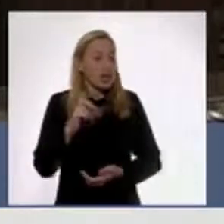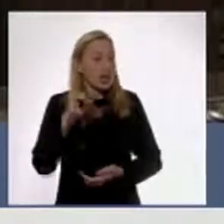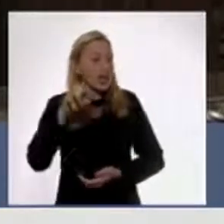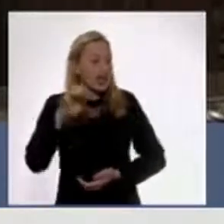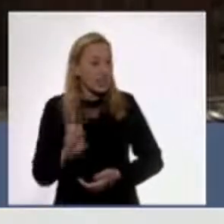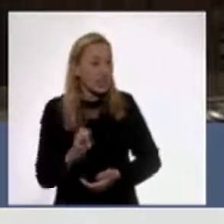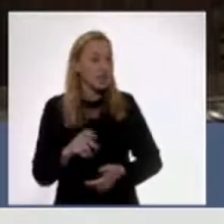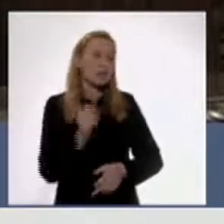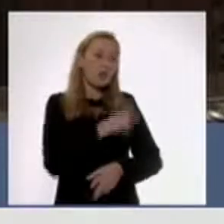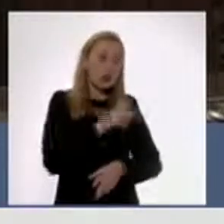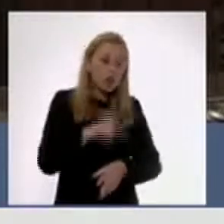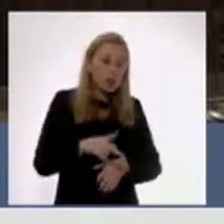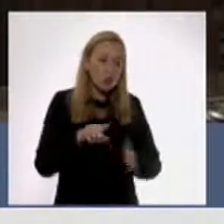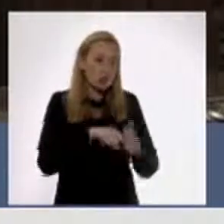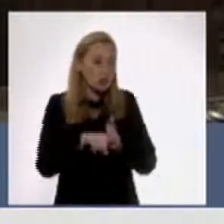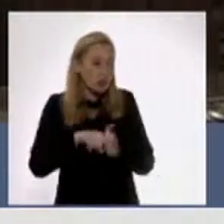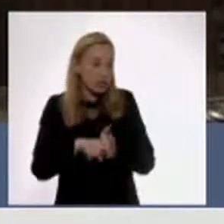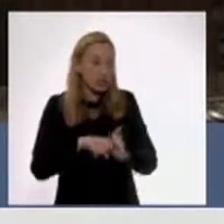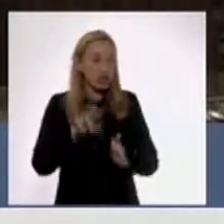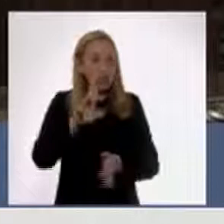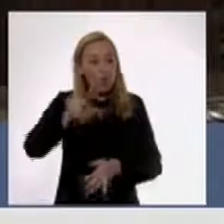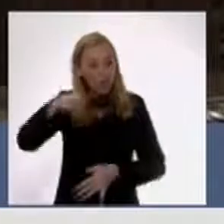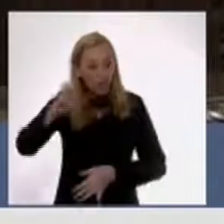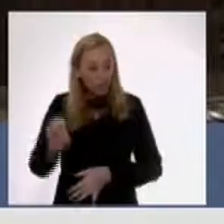professora, pesquisadora da UERJ,